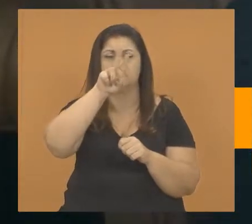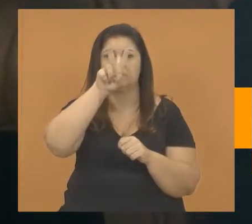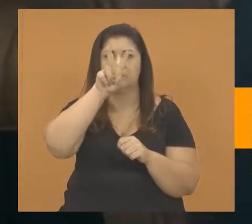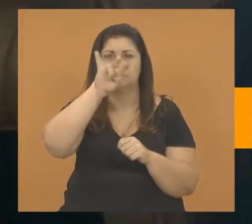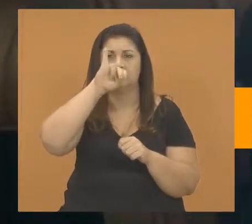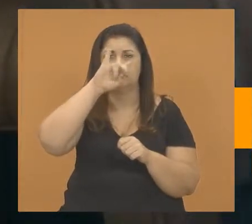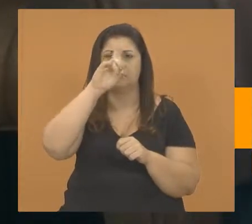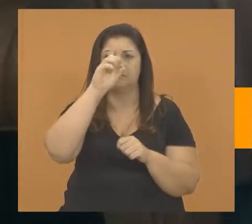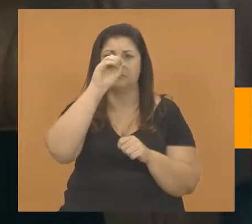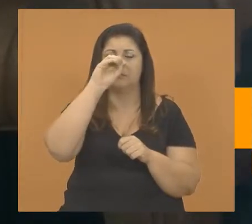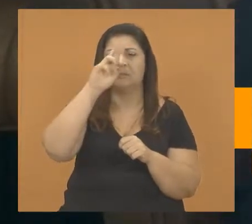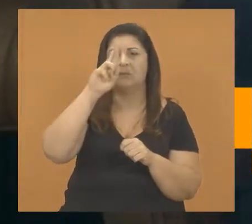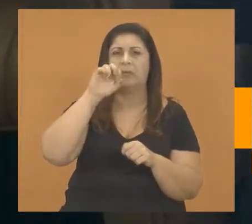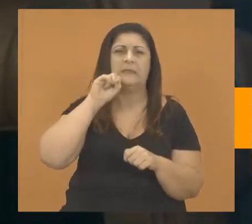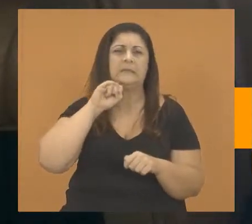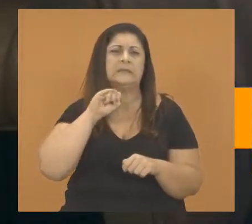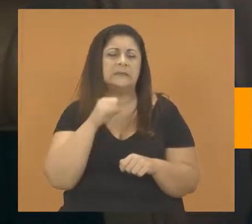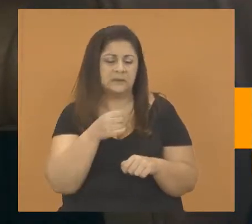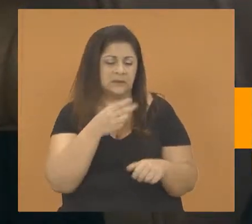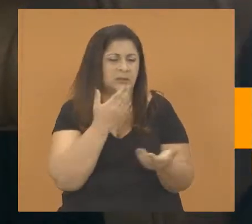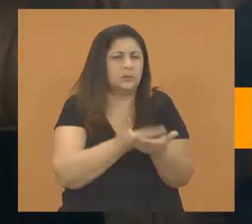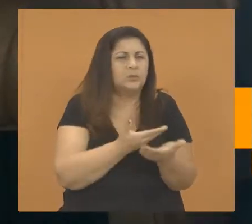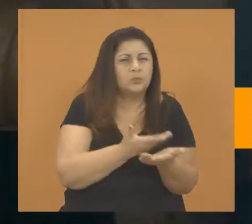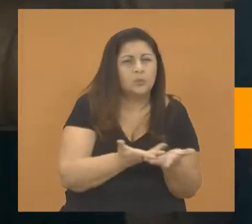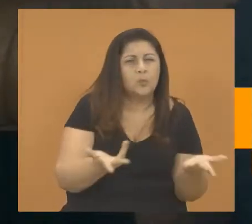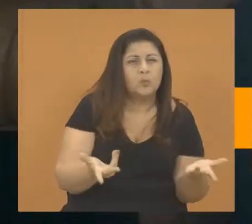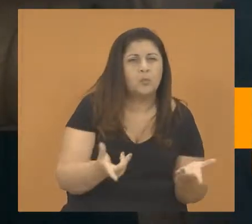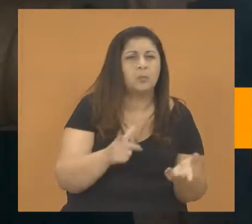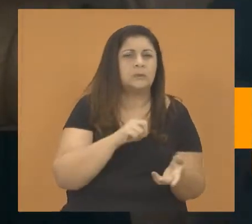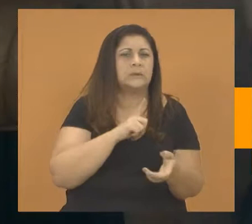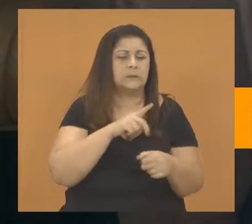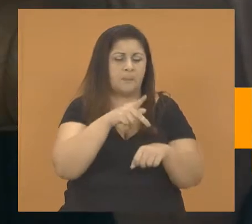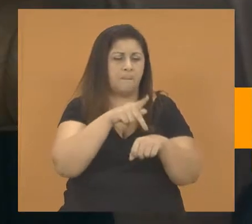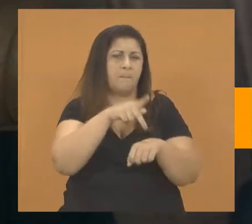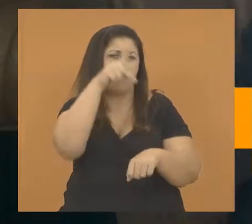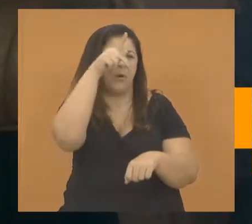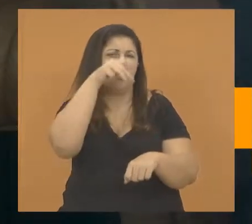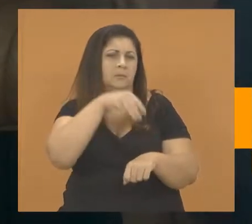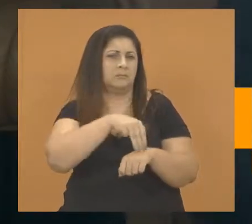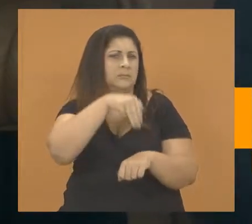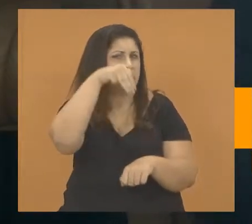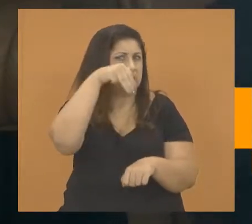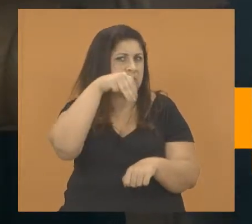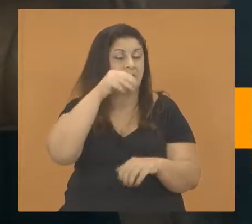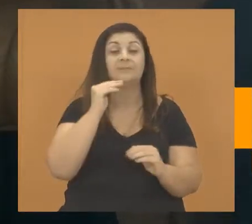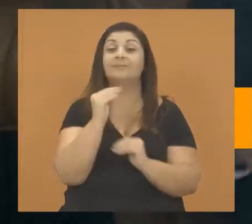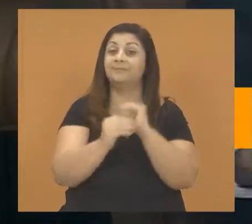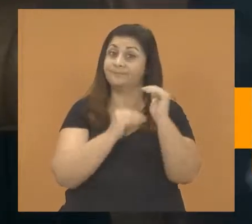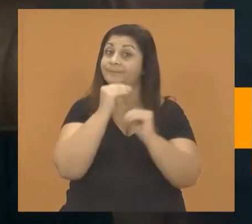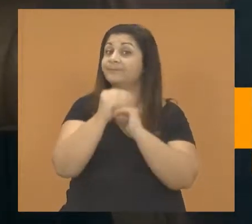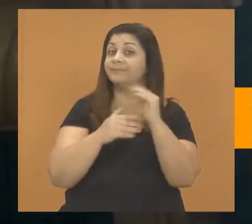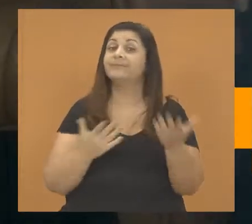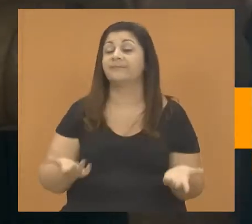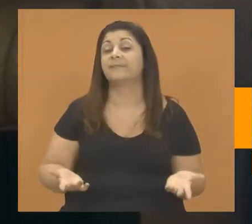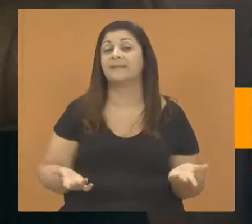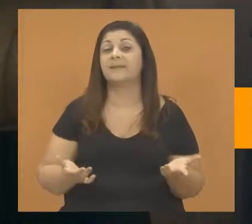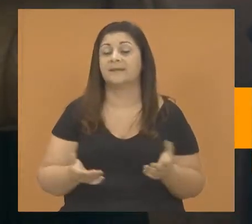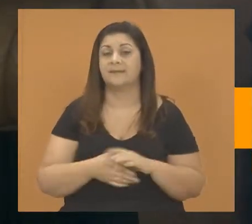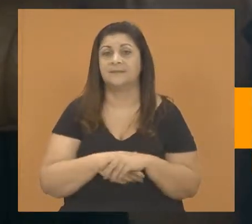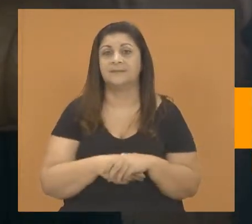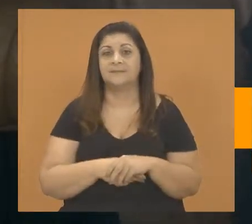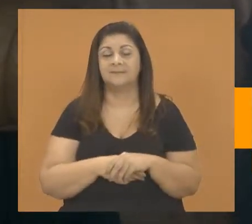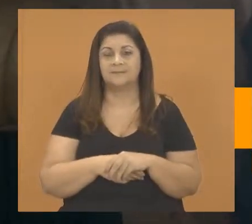pós graduação o mestrado que ele alcance um adicional que ele progrida na carreira a exemplo de outros órgãos